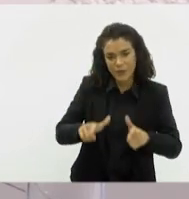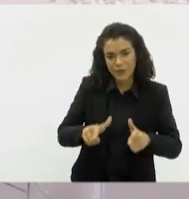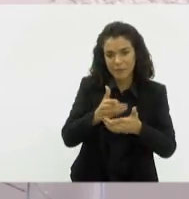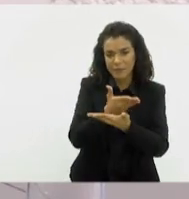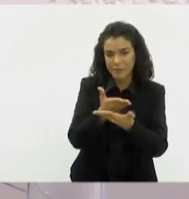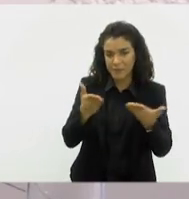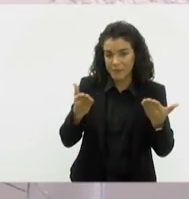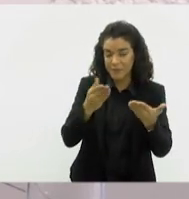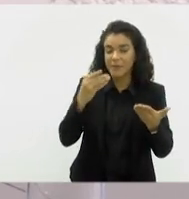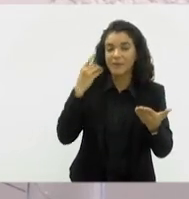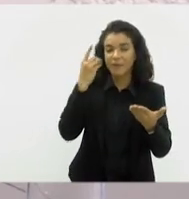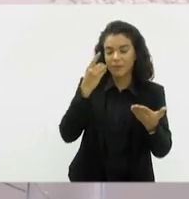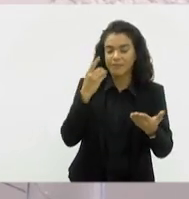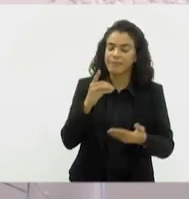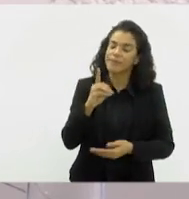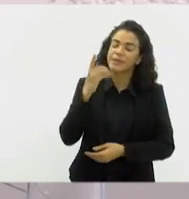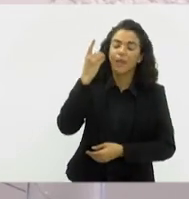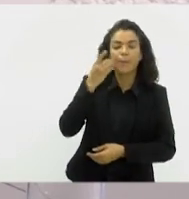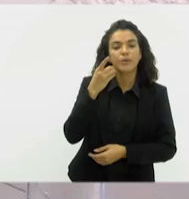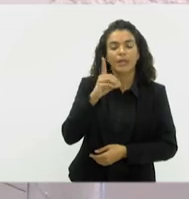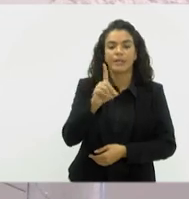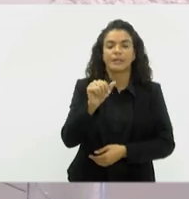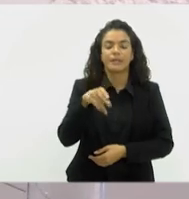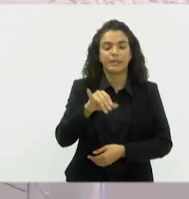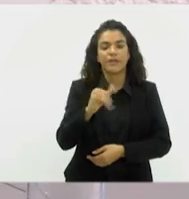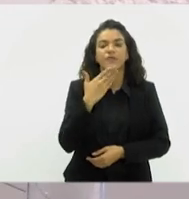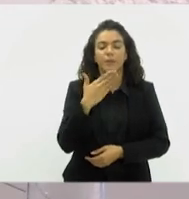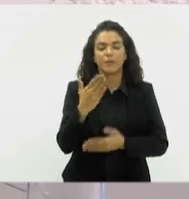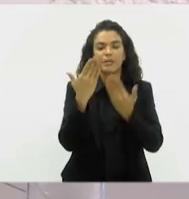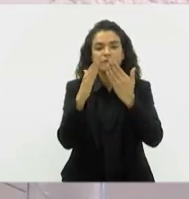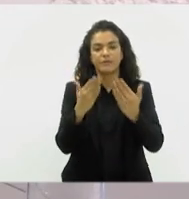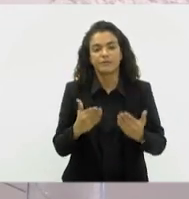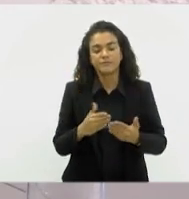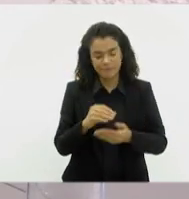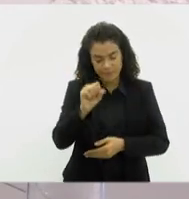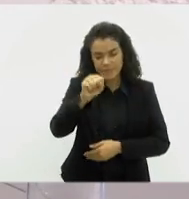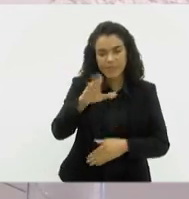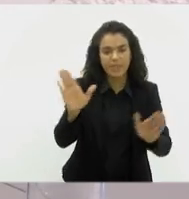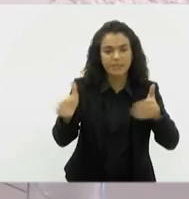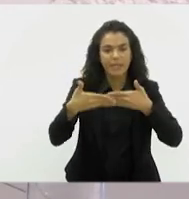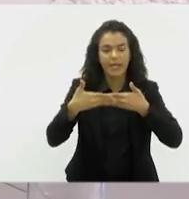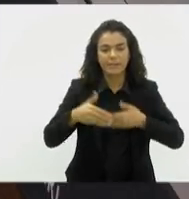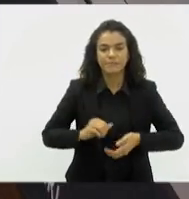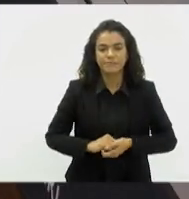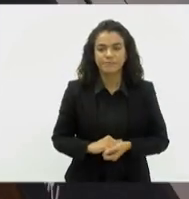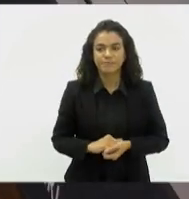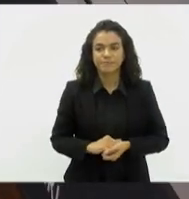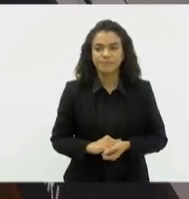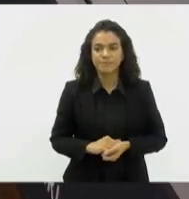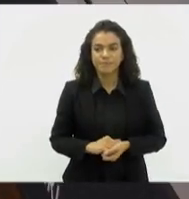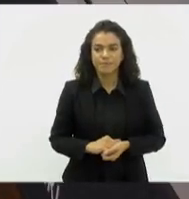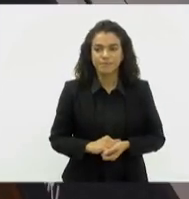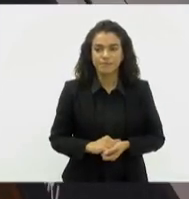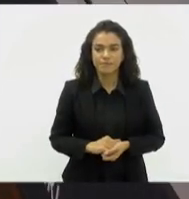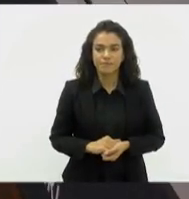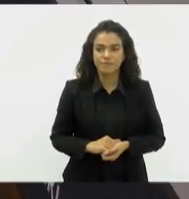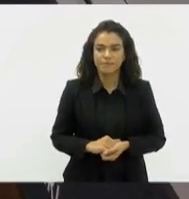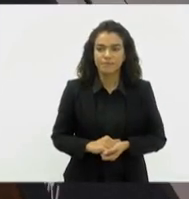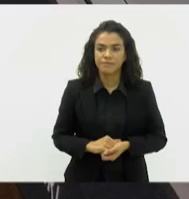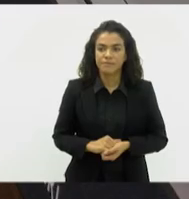novamente reafirmando deputada o compromisso Dani, eu vou pedir vista do processo, favor, da deputada presidente. Dani, está encerrada a sessão. Presidente. Está encerrada a sessão.